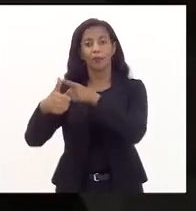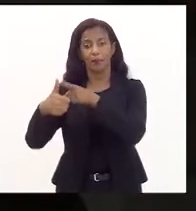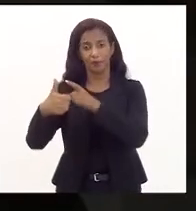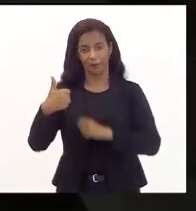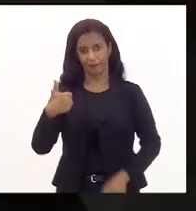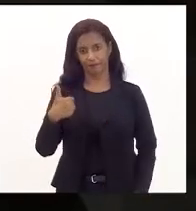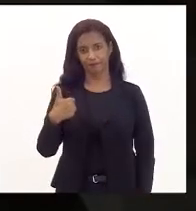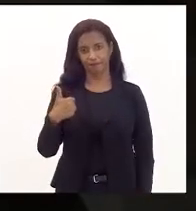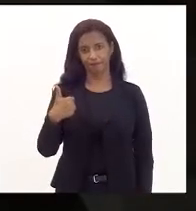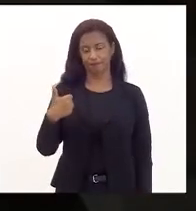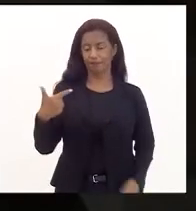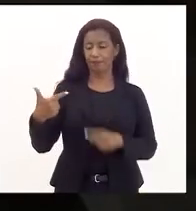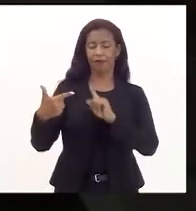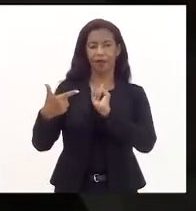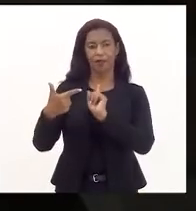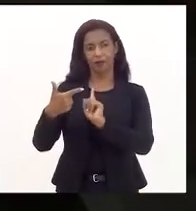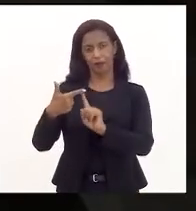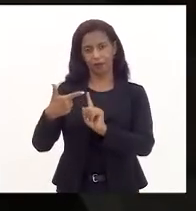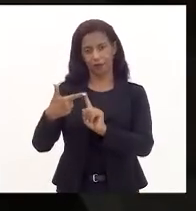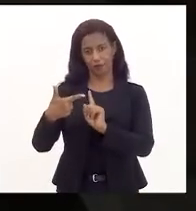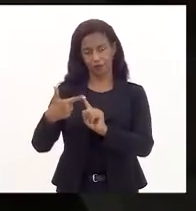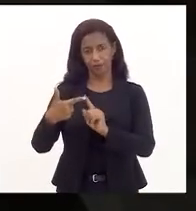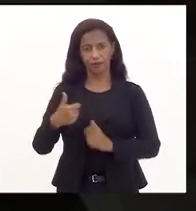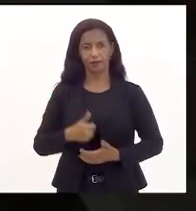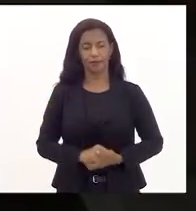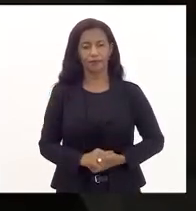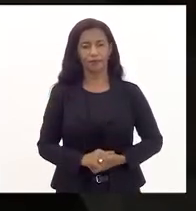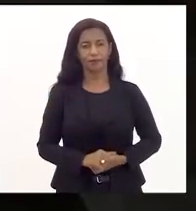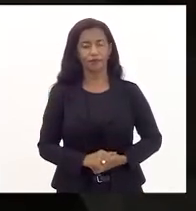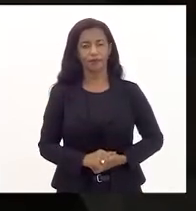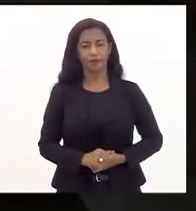ponto. Segunda questão, senhor presidente,